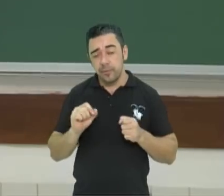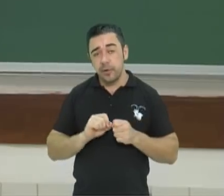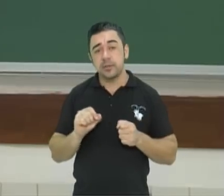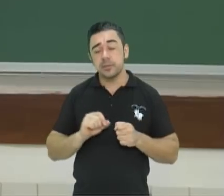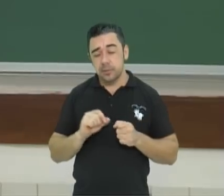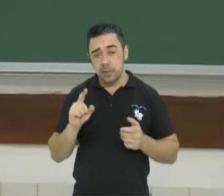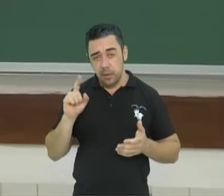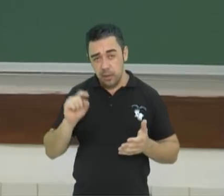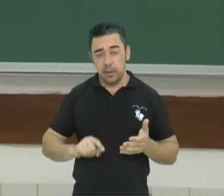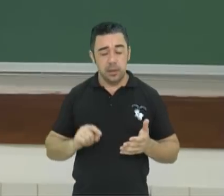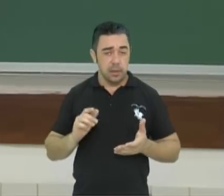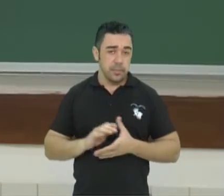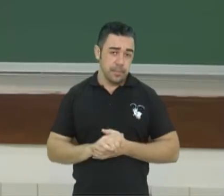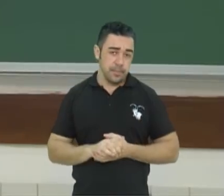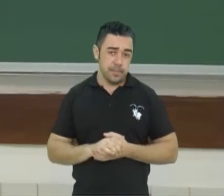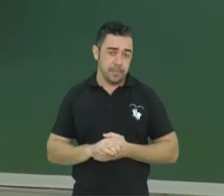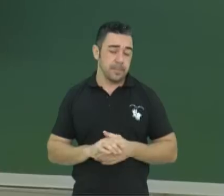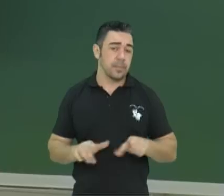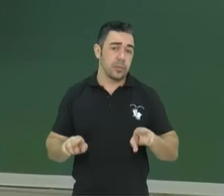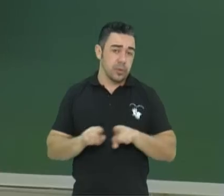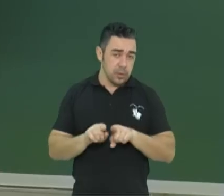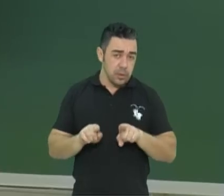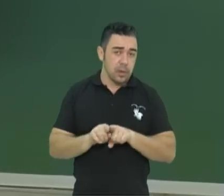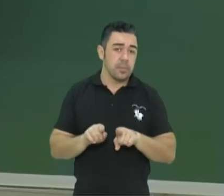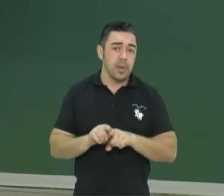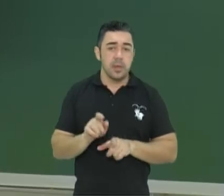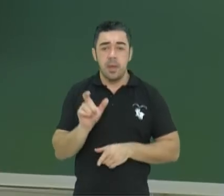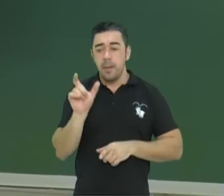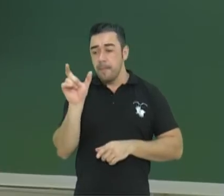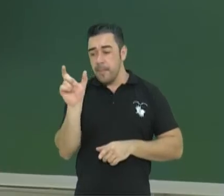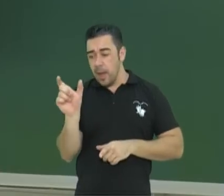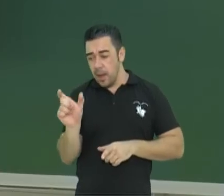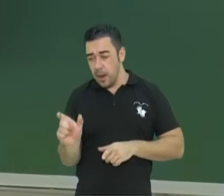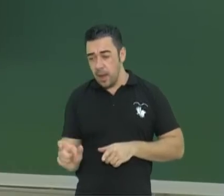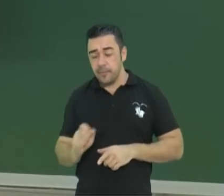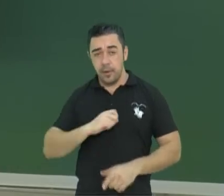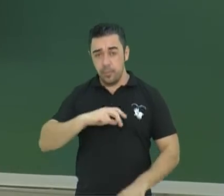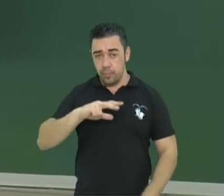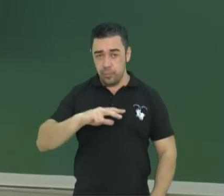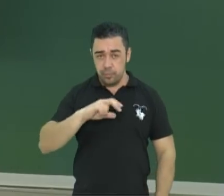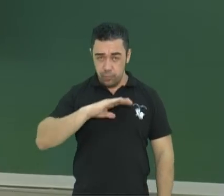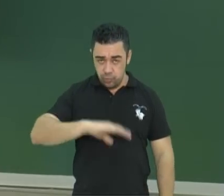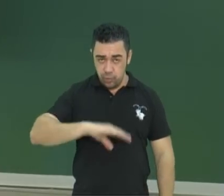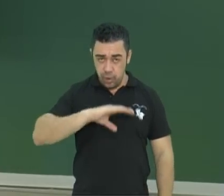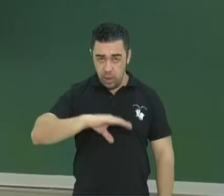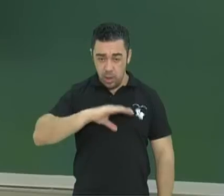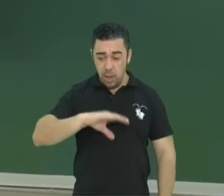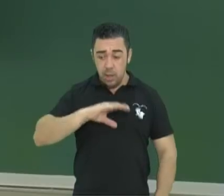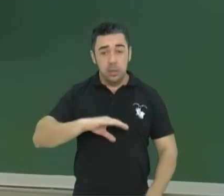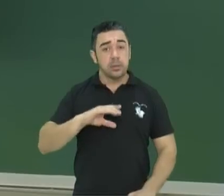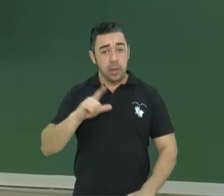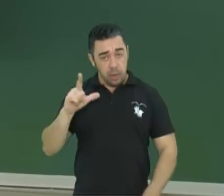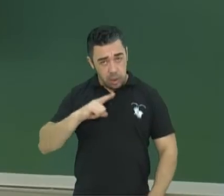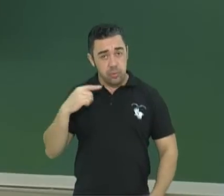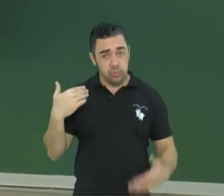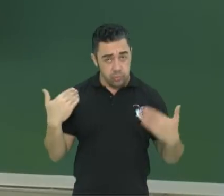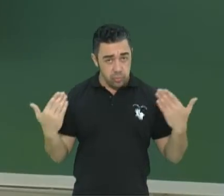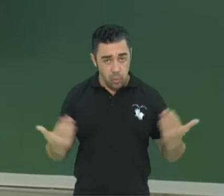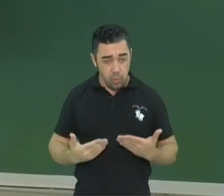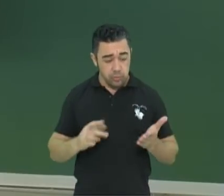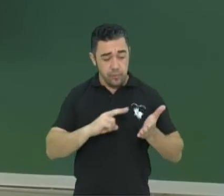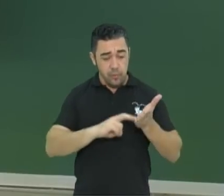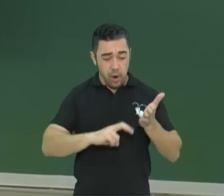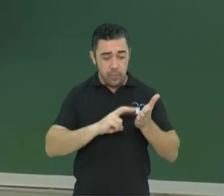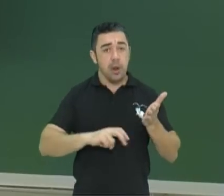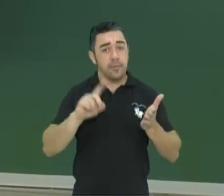para serem escravizados, né? Além, é claro, das palavras de língua portuguesa, dessas palavras tão lindas que fazem parte do nosso vocabulário e que